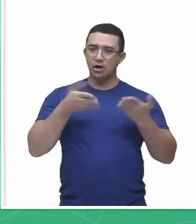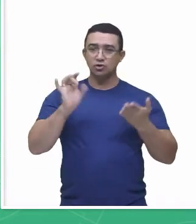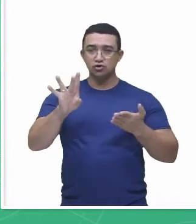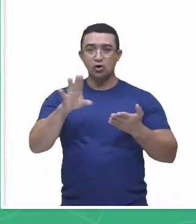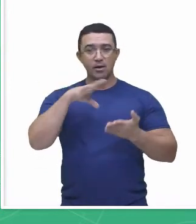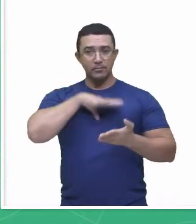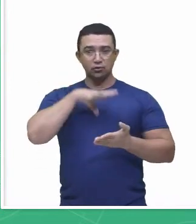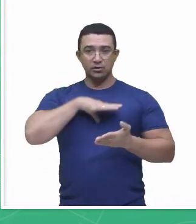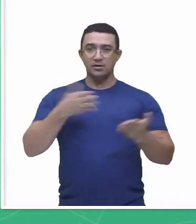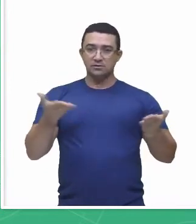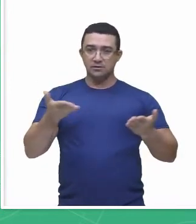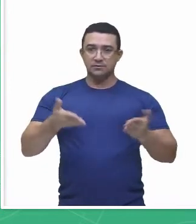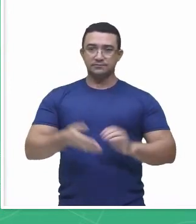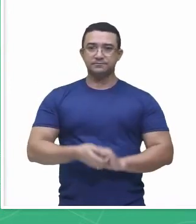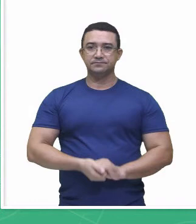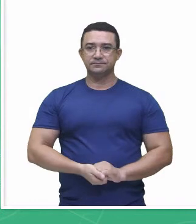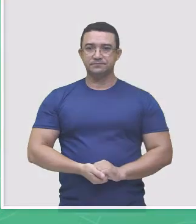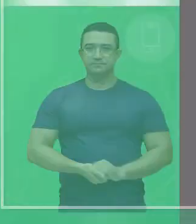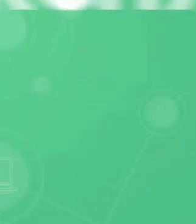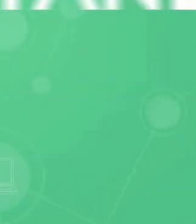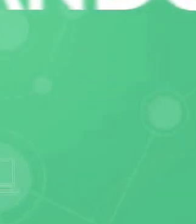portuguesa.